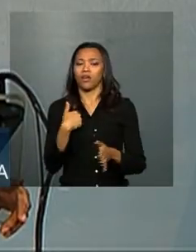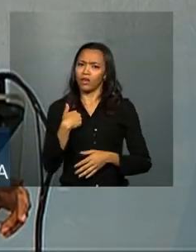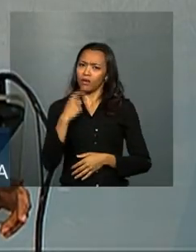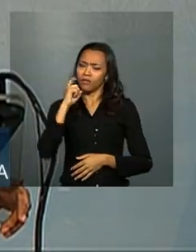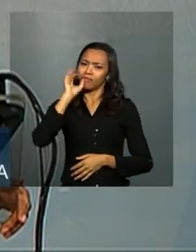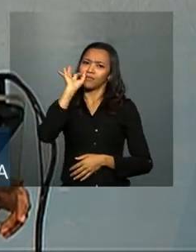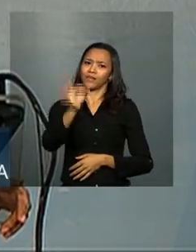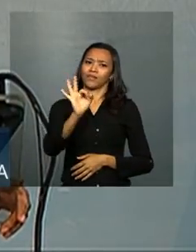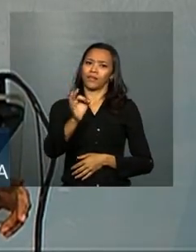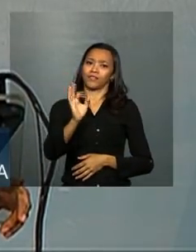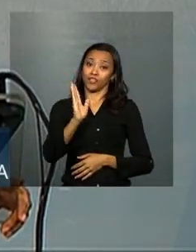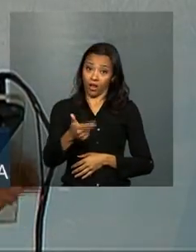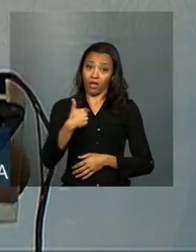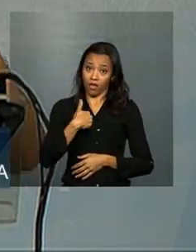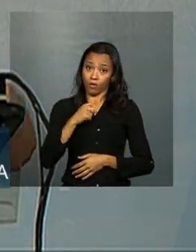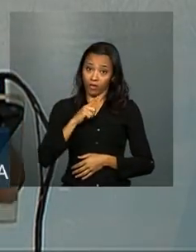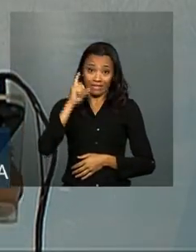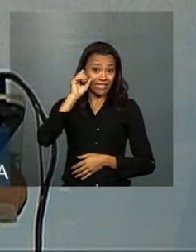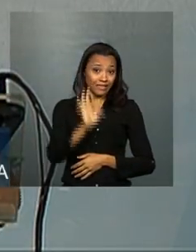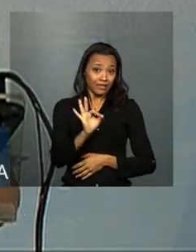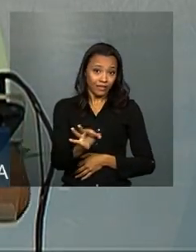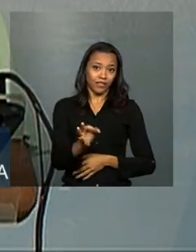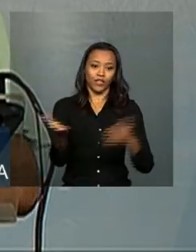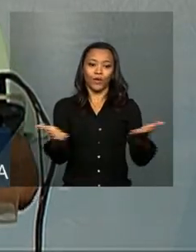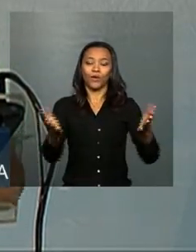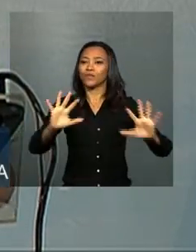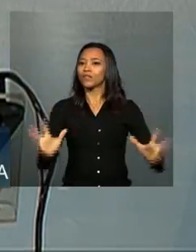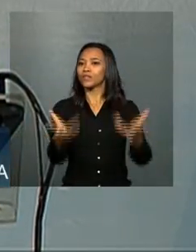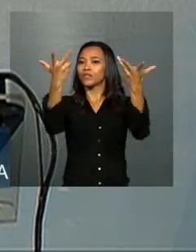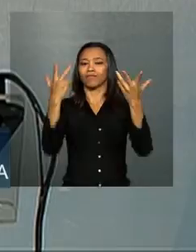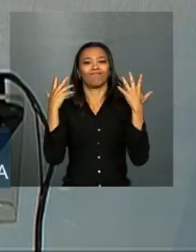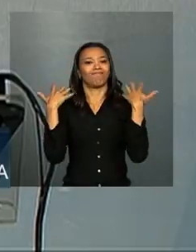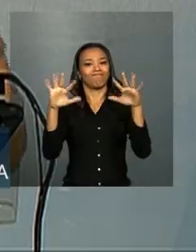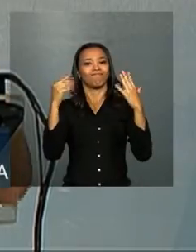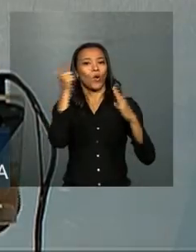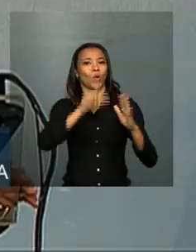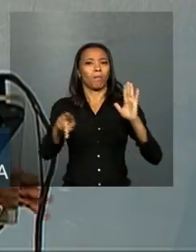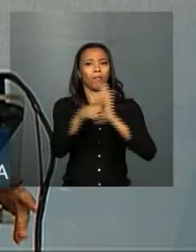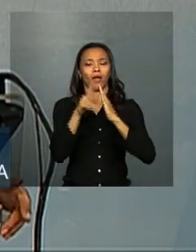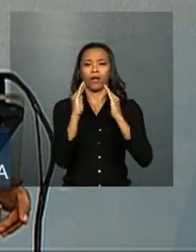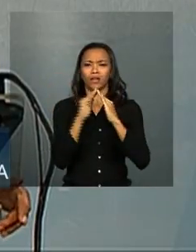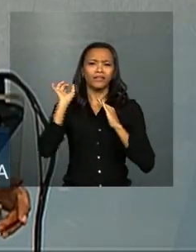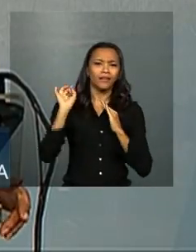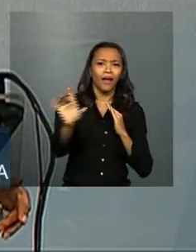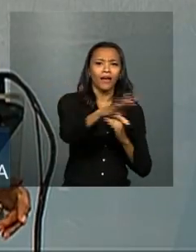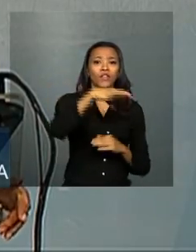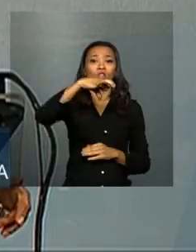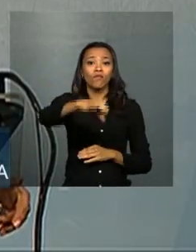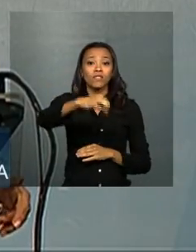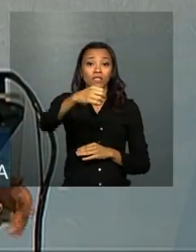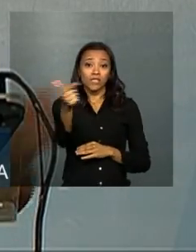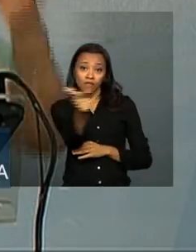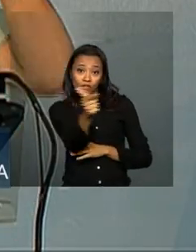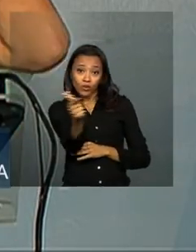tenho certeza, que celebrar hoje essa conquista de cada uma das